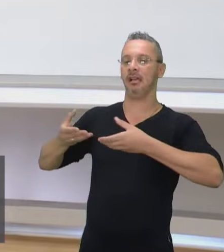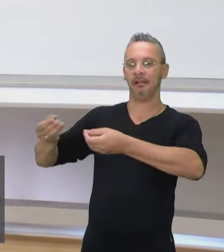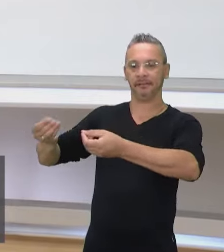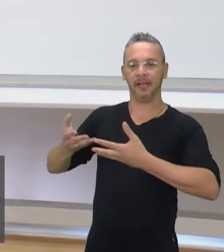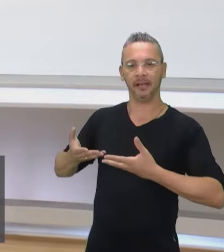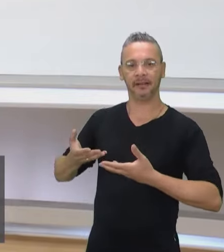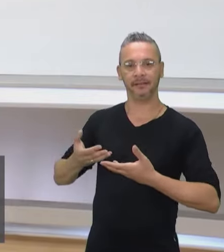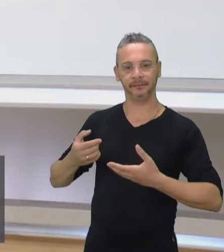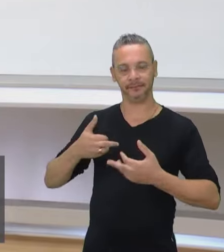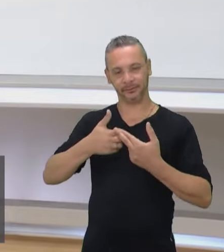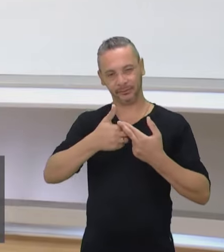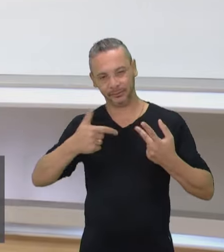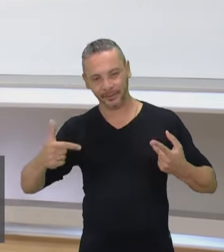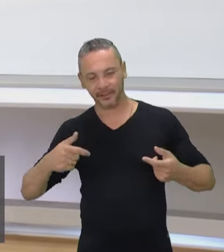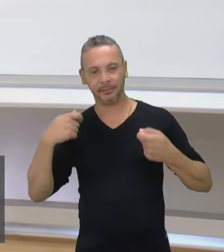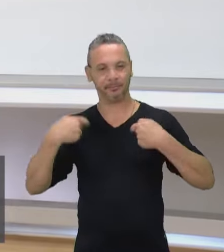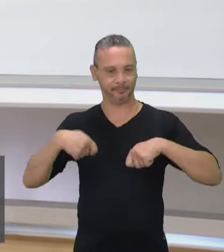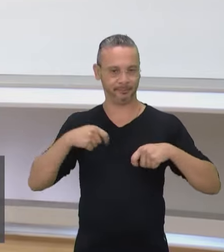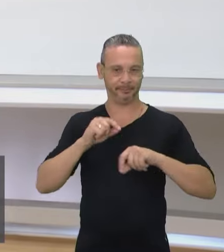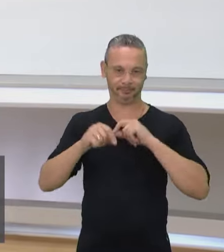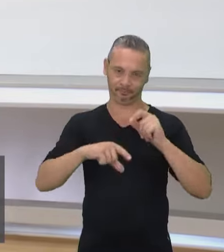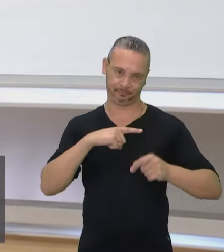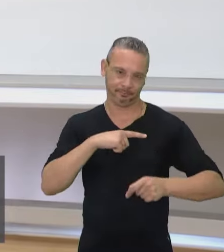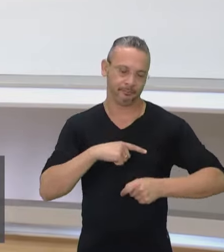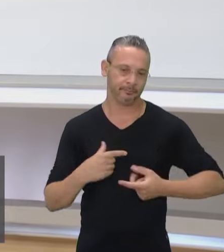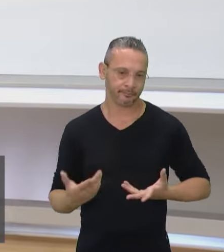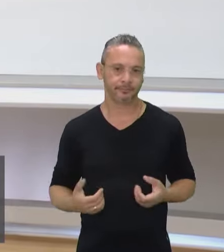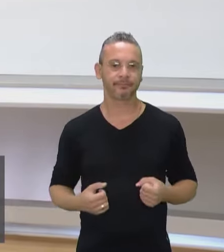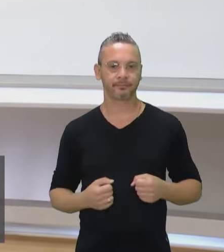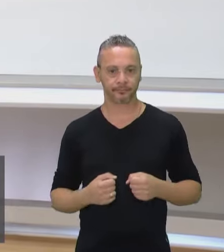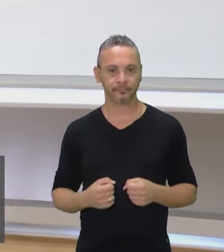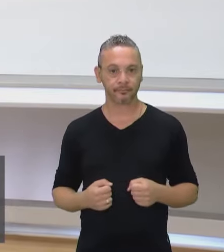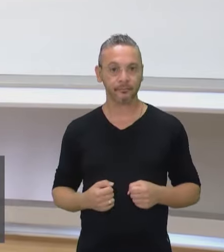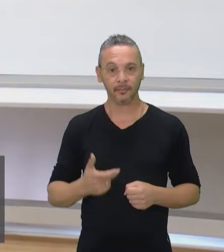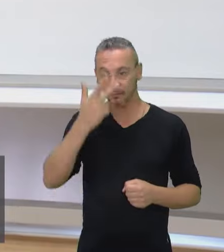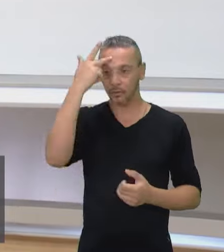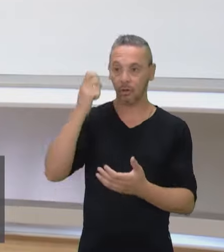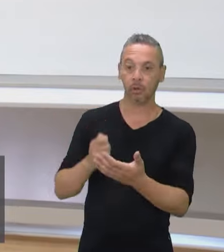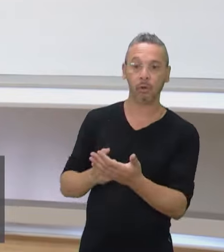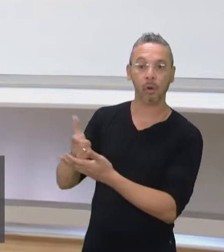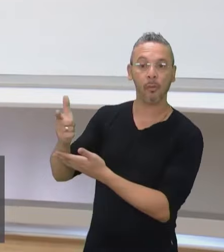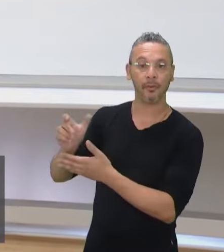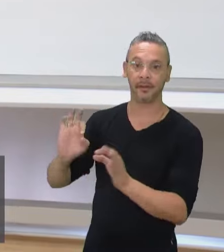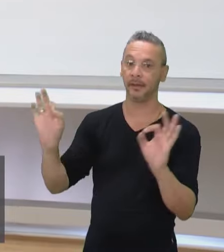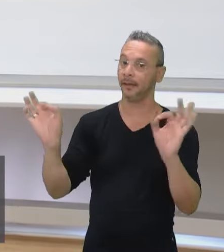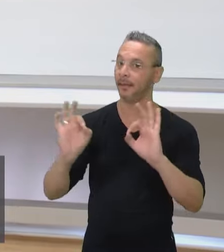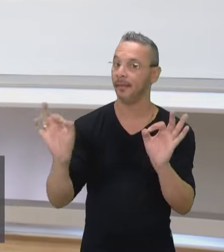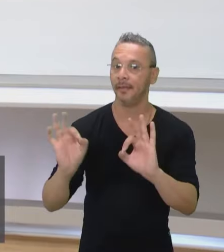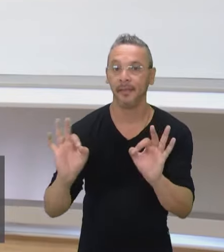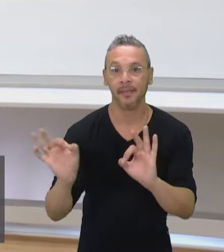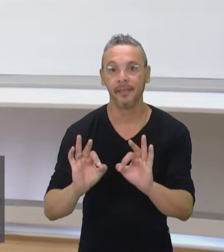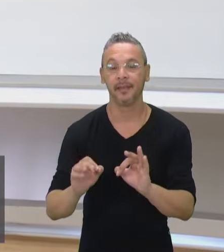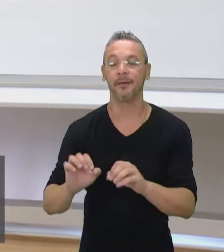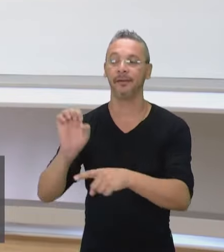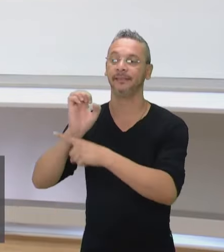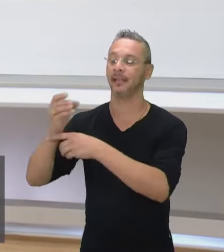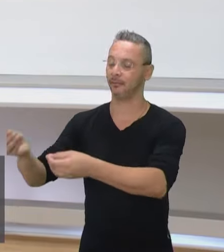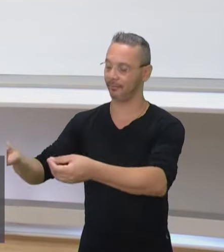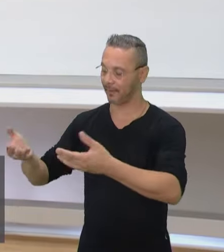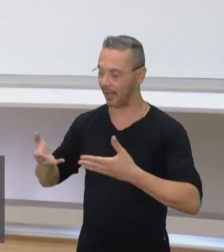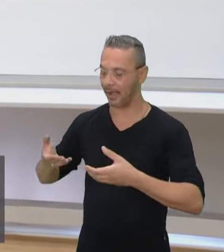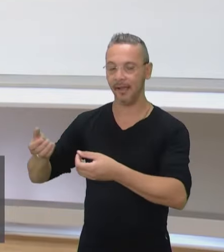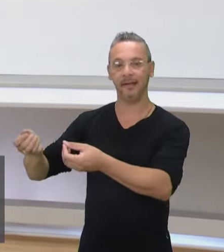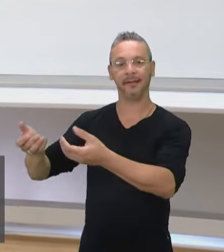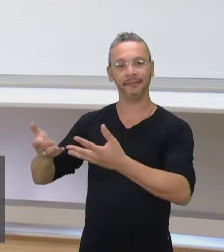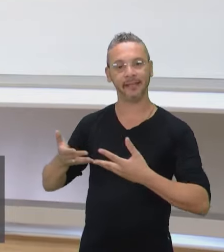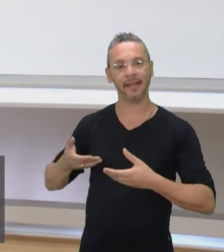a elas todas as suas necessidades. Ela não comprava com dinheiro a comida que ela colocava no prato, ela não comprava